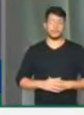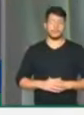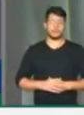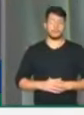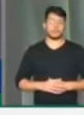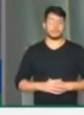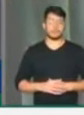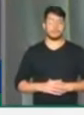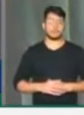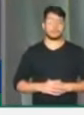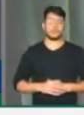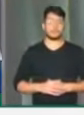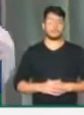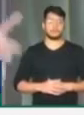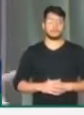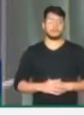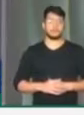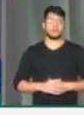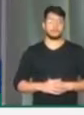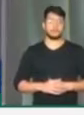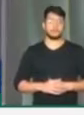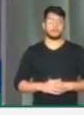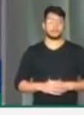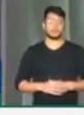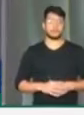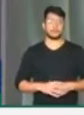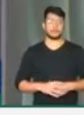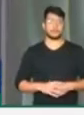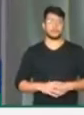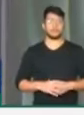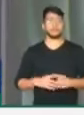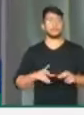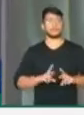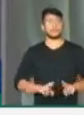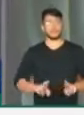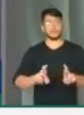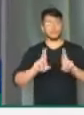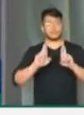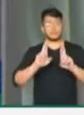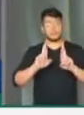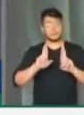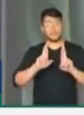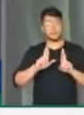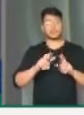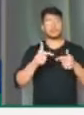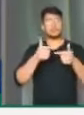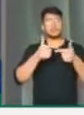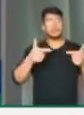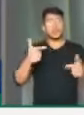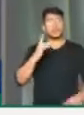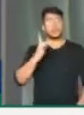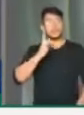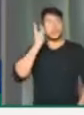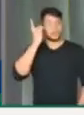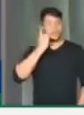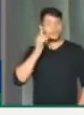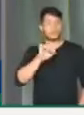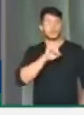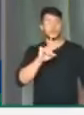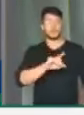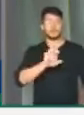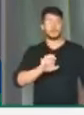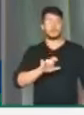trabalho de 2019 até aqui, até o dia de ontem, desejar muita sorte ao deputado Zé Guimarães e ao deputado André